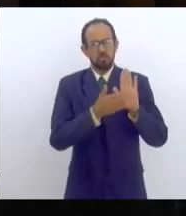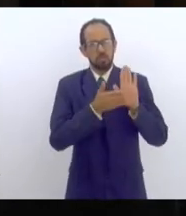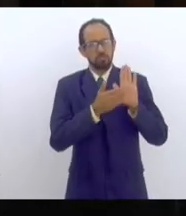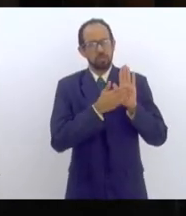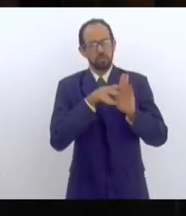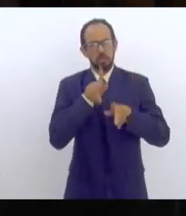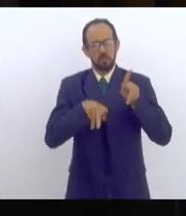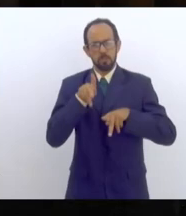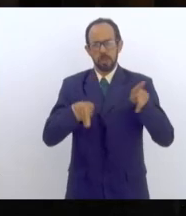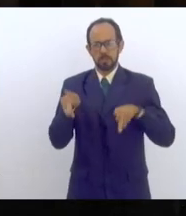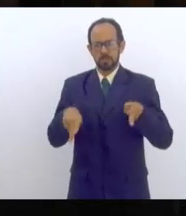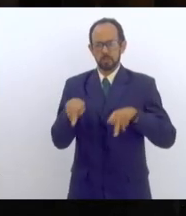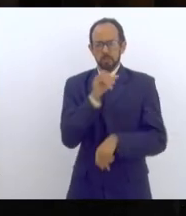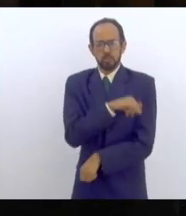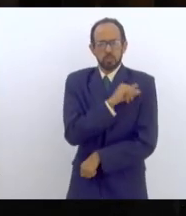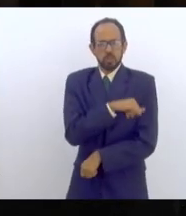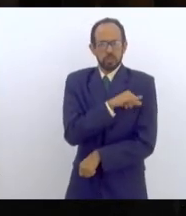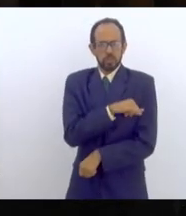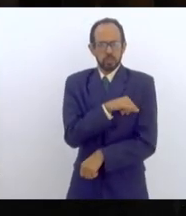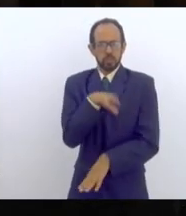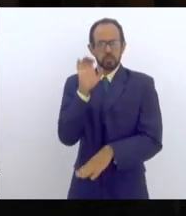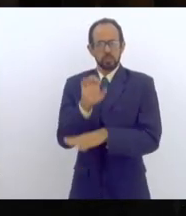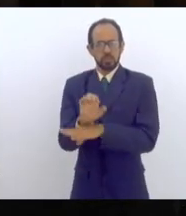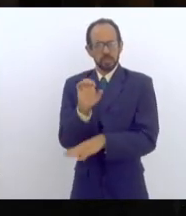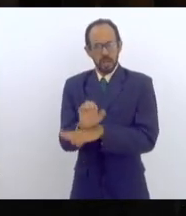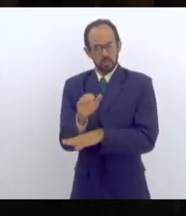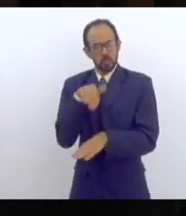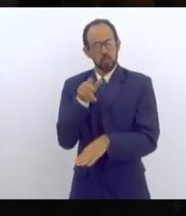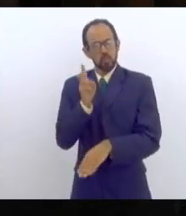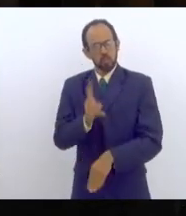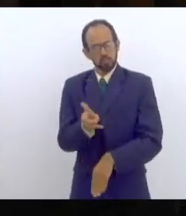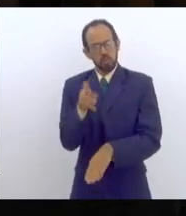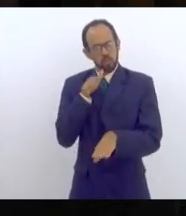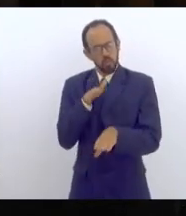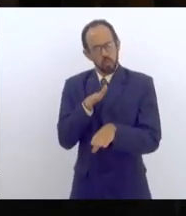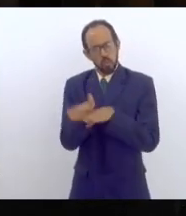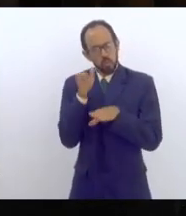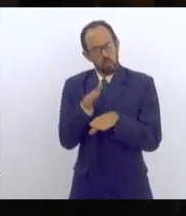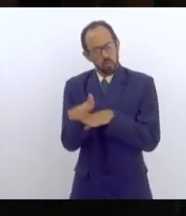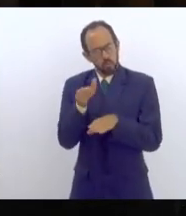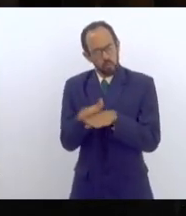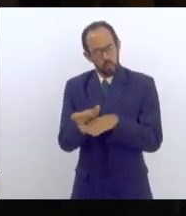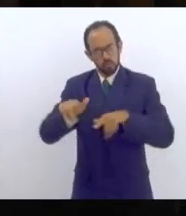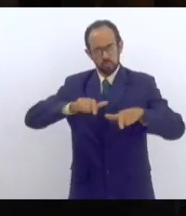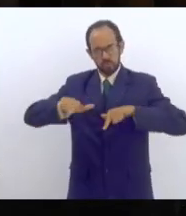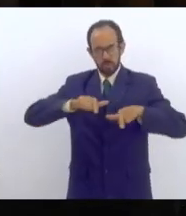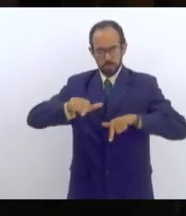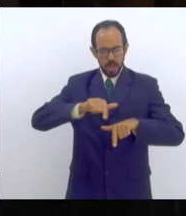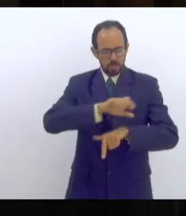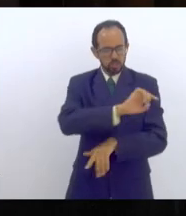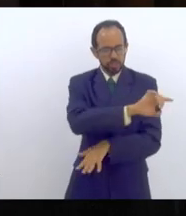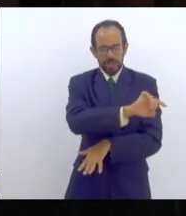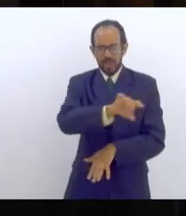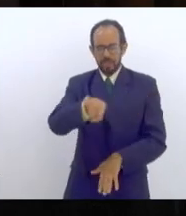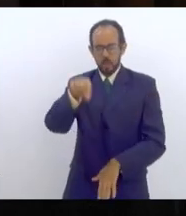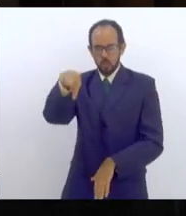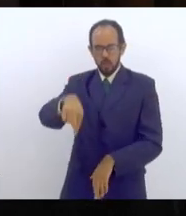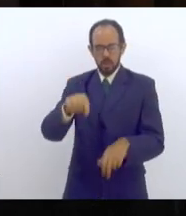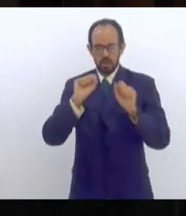fluminense e o Estado continuarão norteando os trabalhos das senhoras e dos senhores na Assembleia